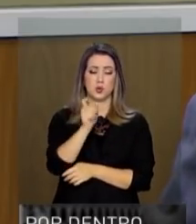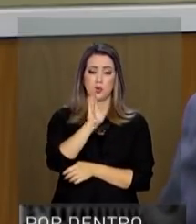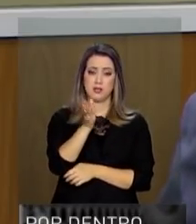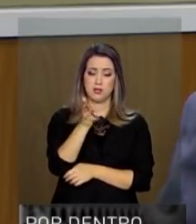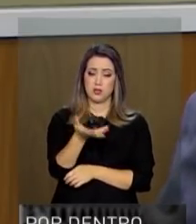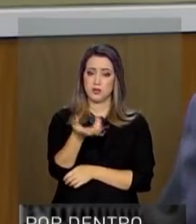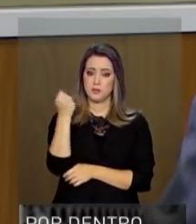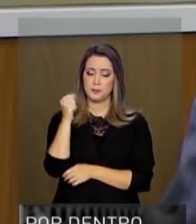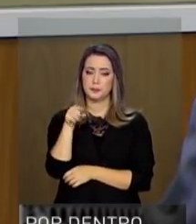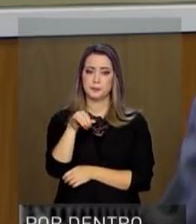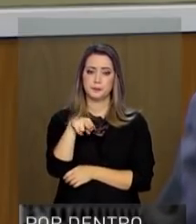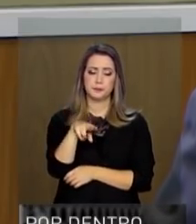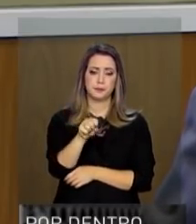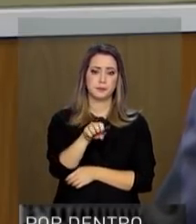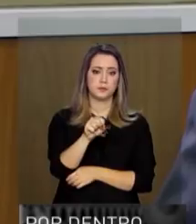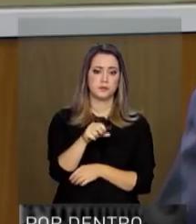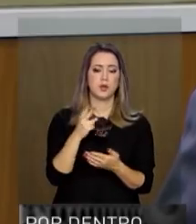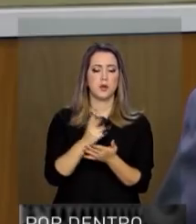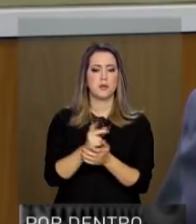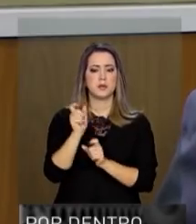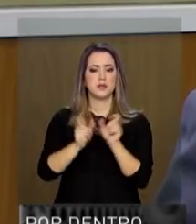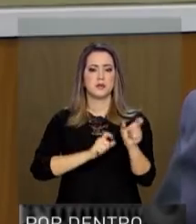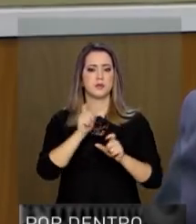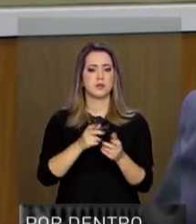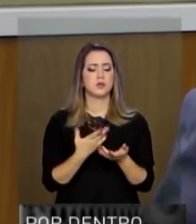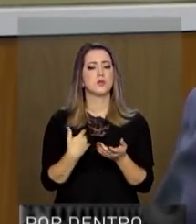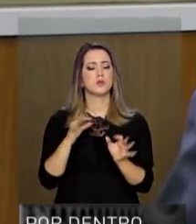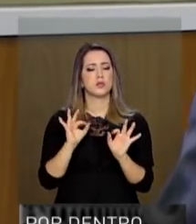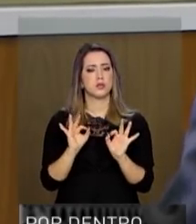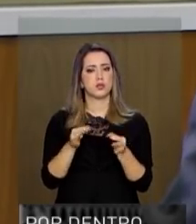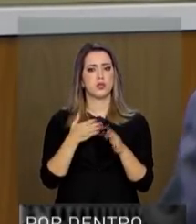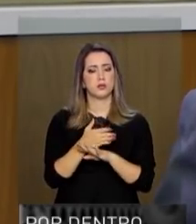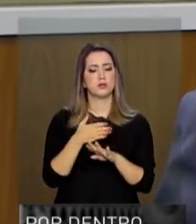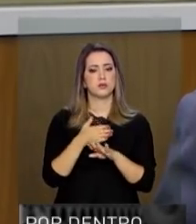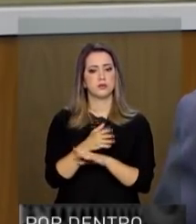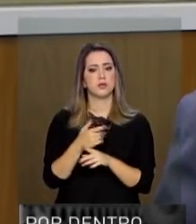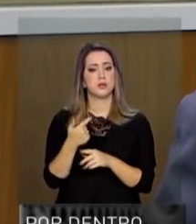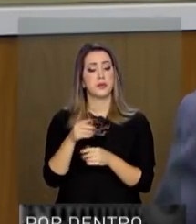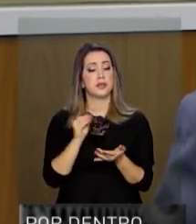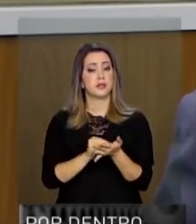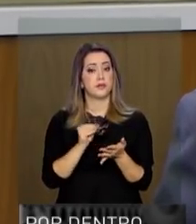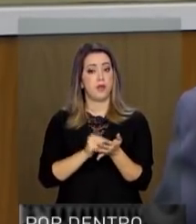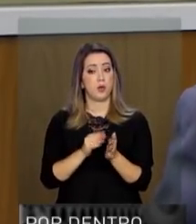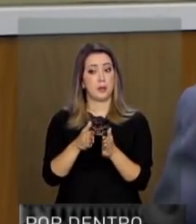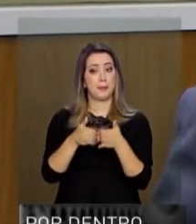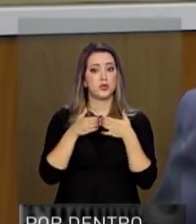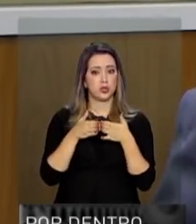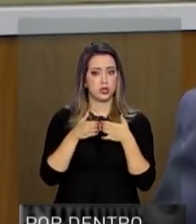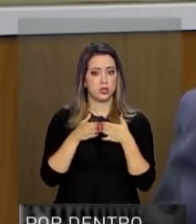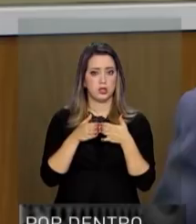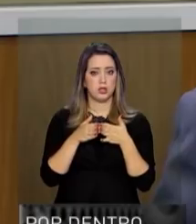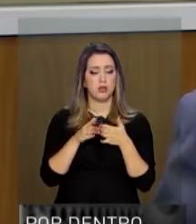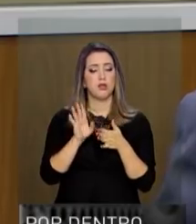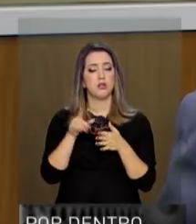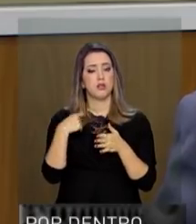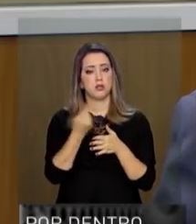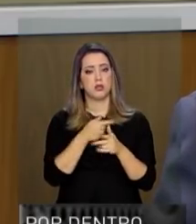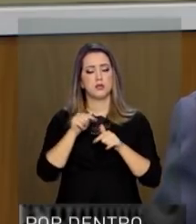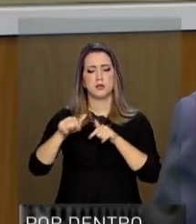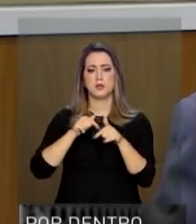esse benefício, ou mesmo daquelas pessoas que completaram as condições de acesso, mas não ainda requereram seu benefício, porque nós estamos